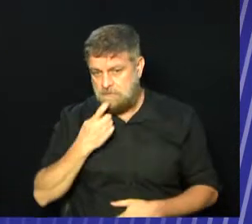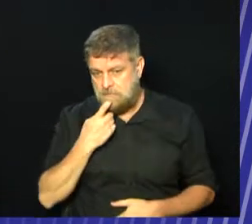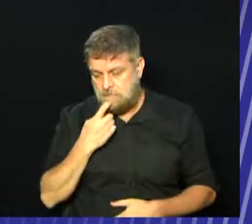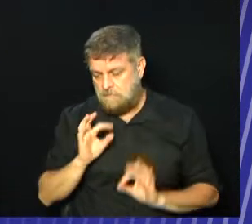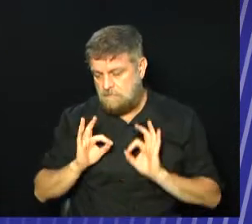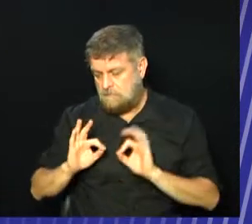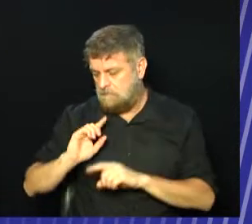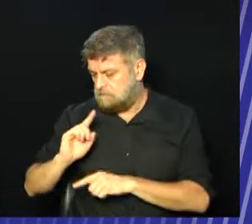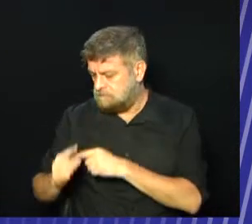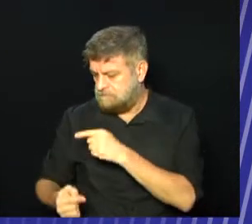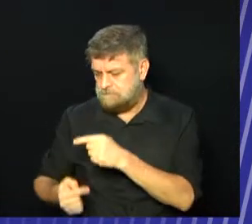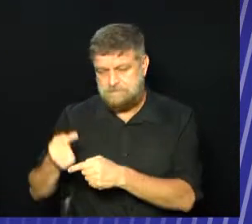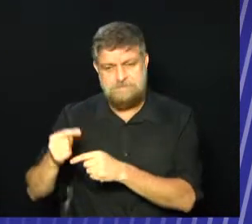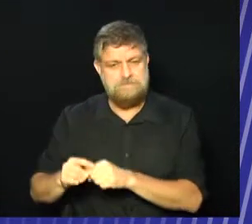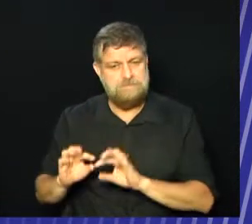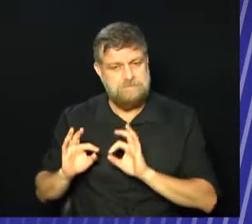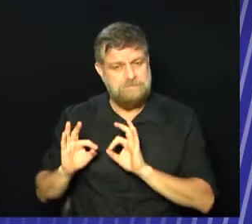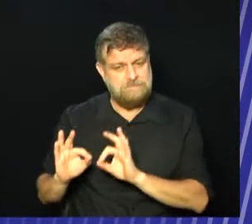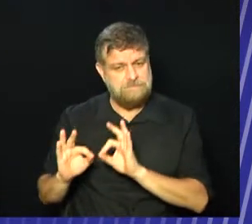sucesso bastante